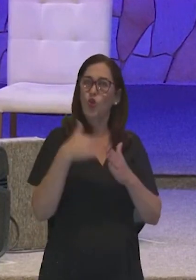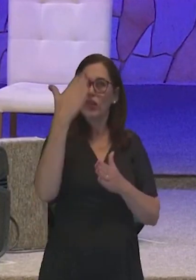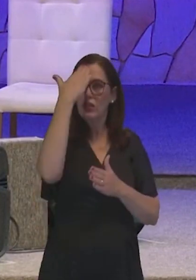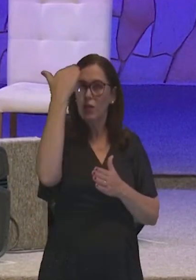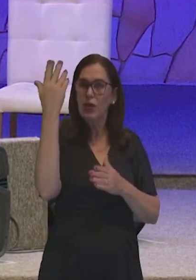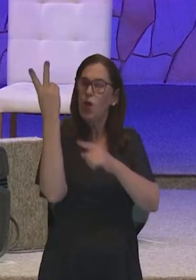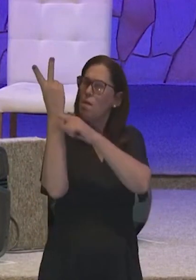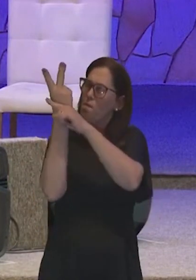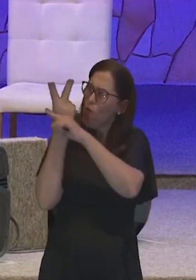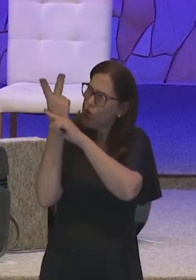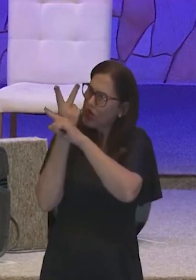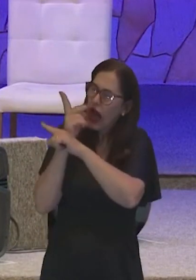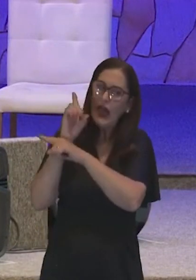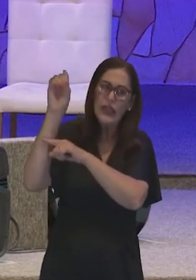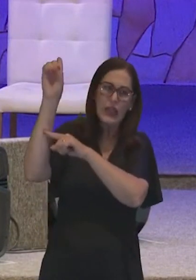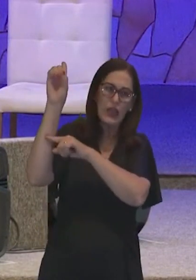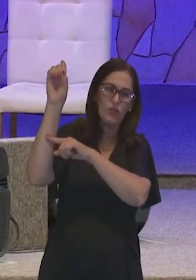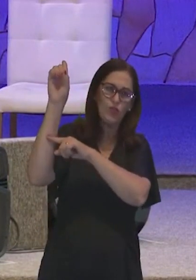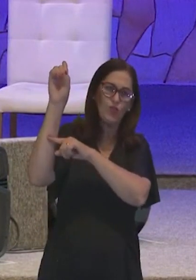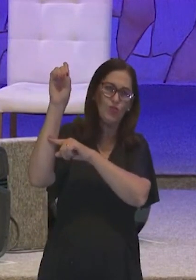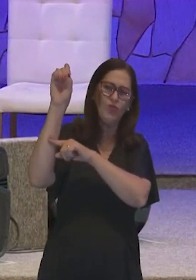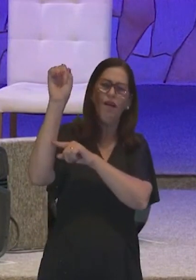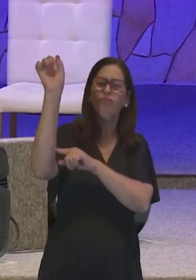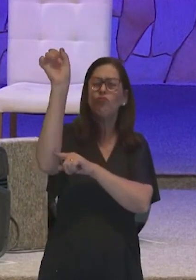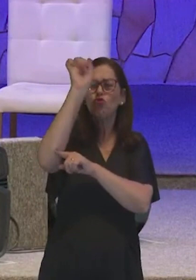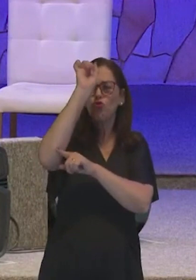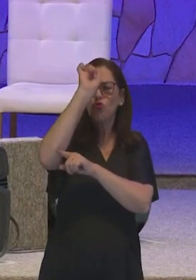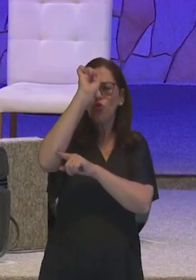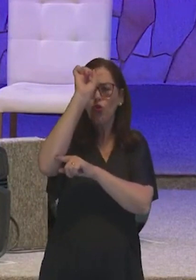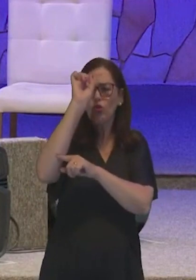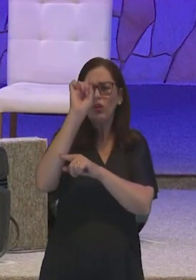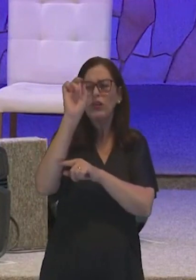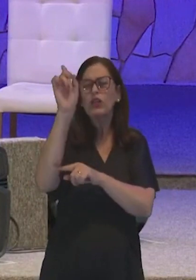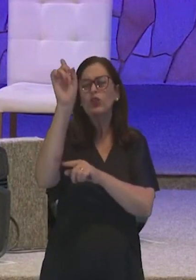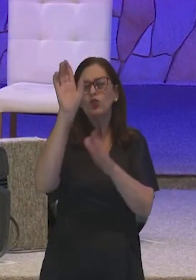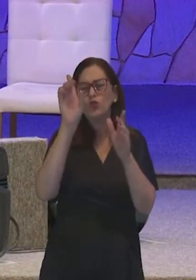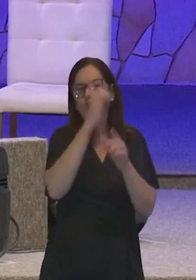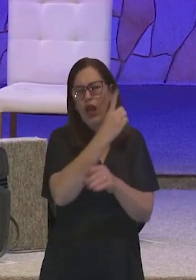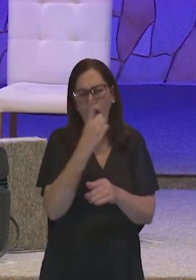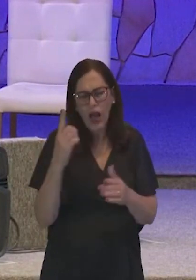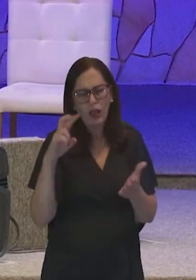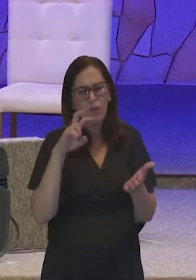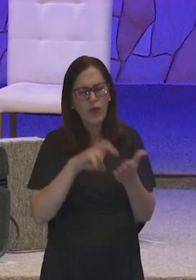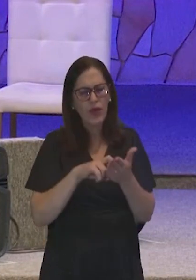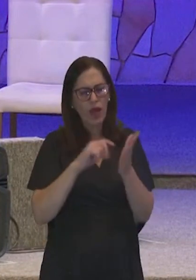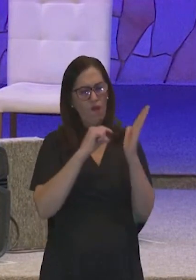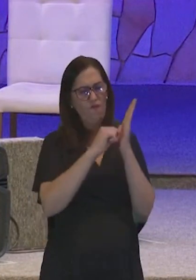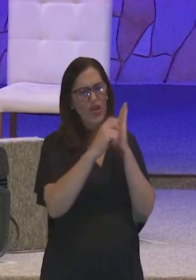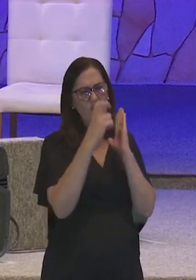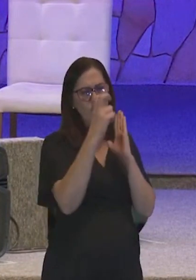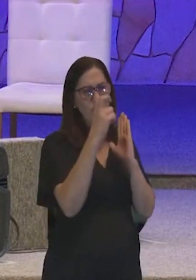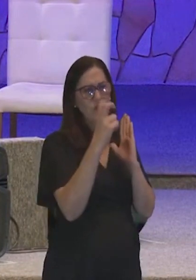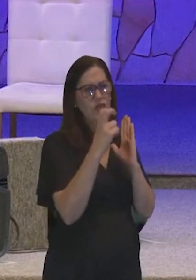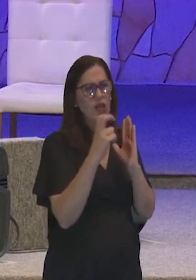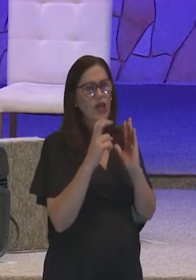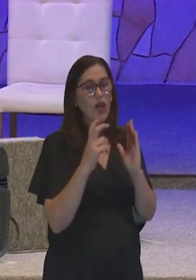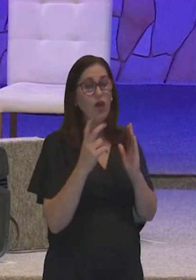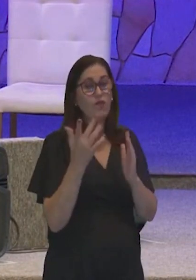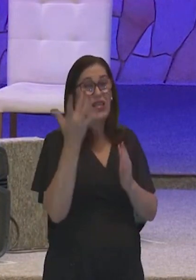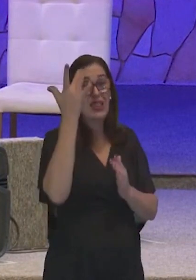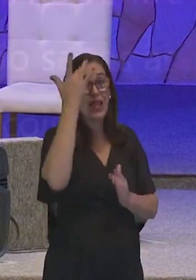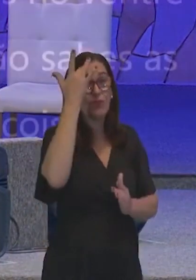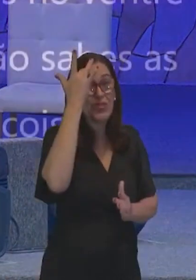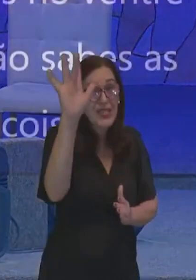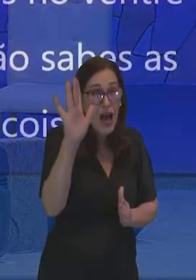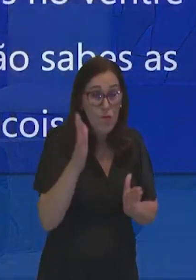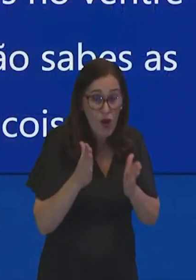que precisa ser buscado a cada dia, a cada manhã. verso 5 nos diz: assim como tu não sabes qual o